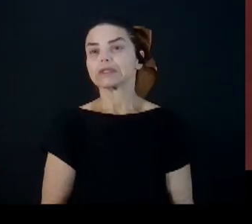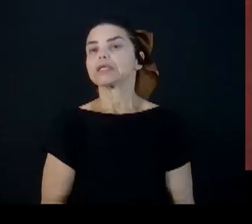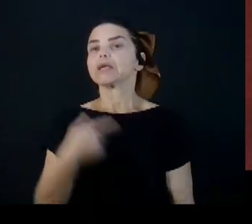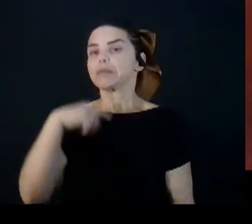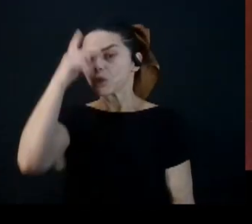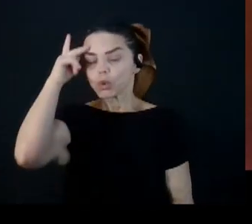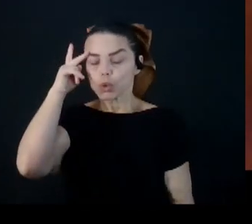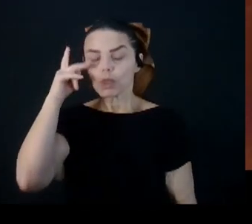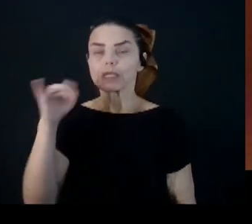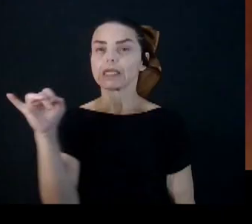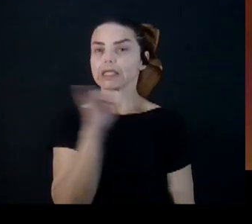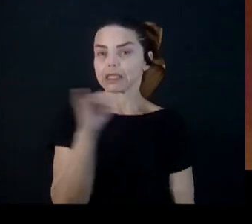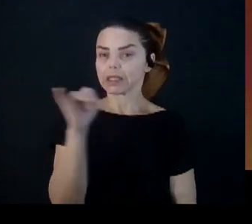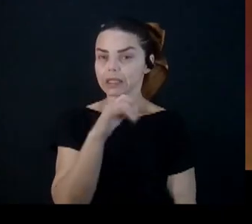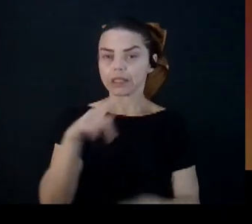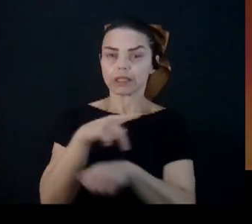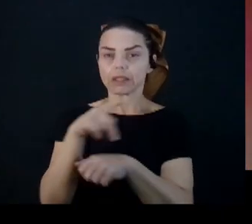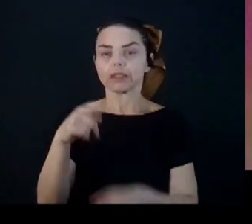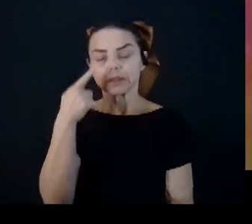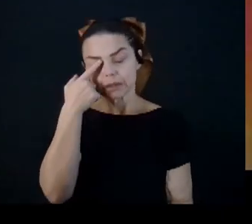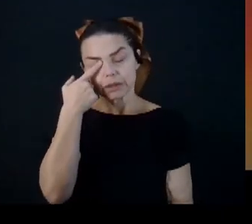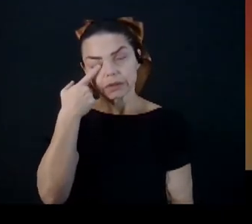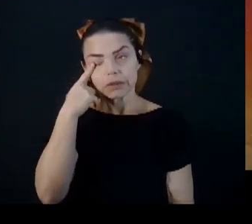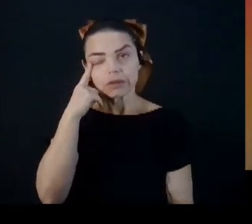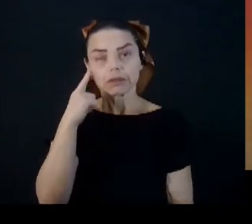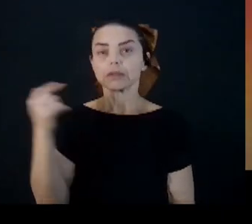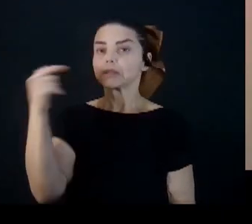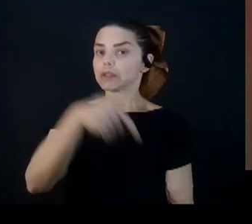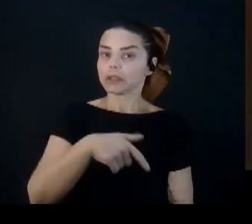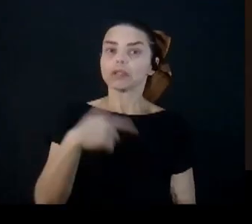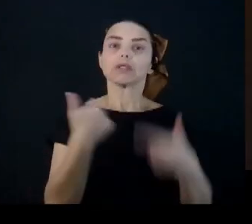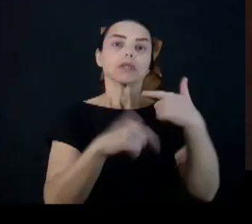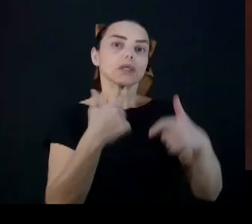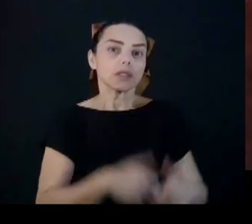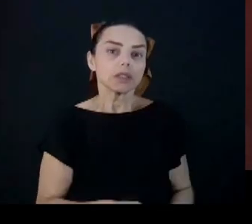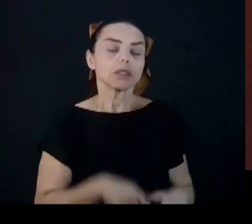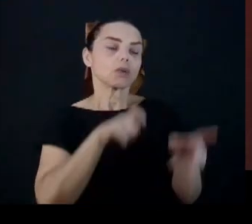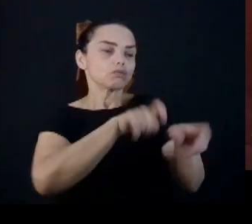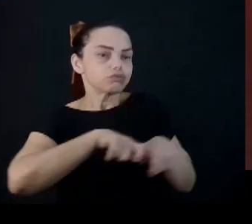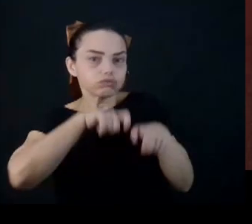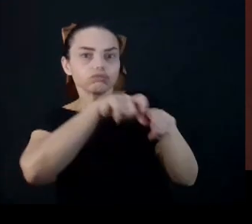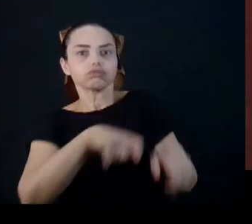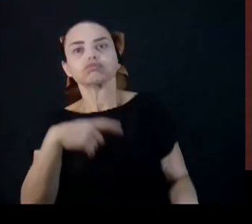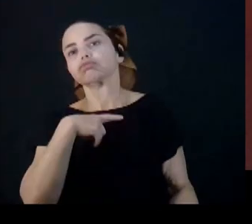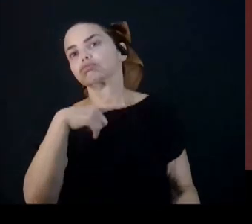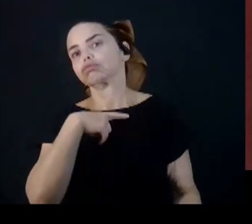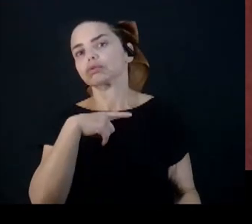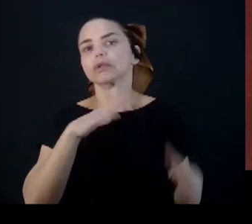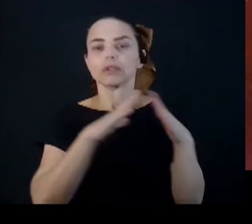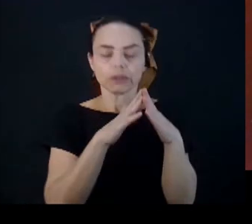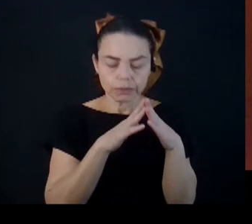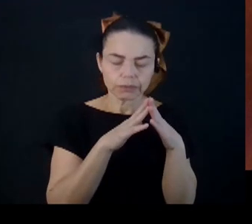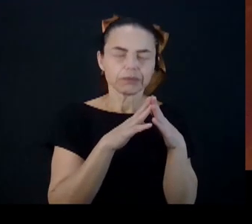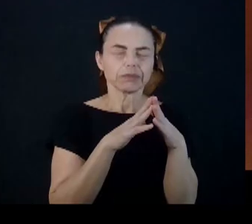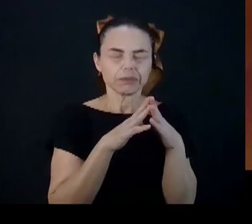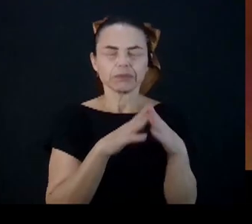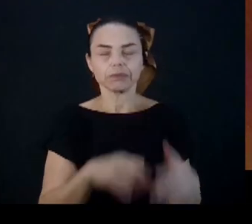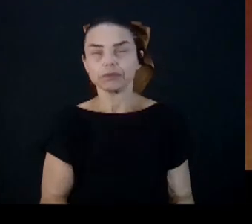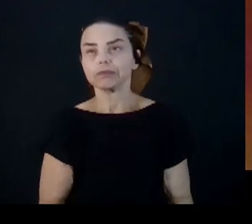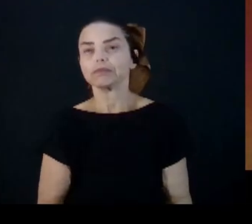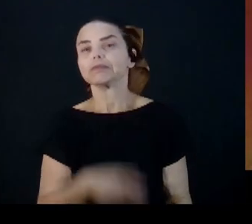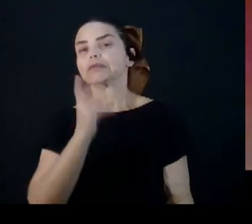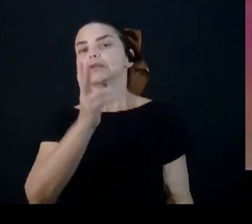Itália dizer que se eles viessem trabalhar aqui na lavoura, que eles teriam casa, que eles seguiriam a